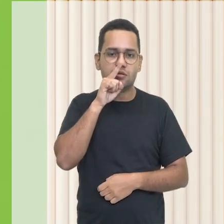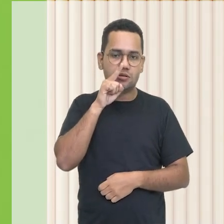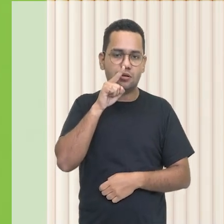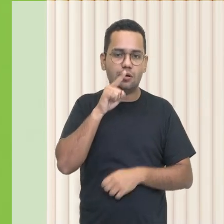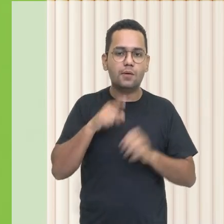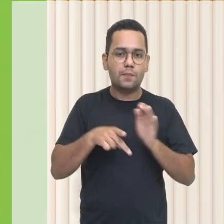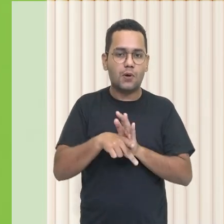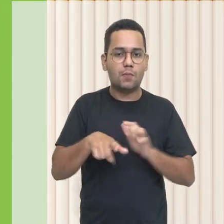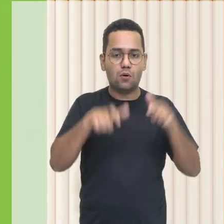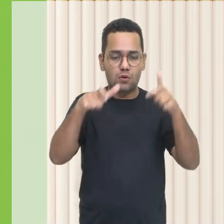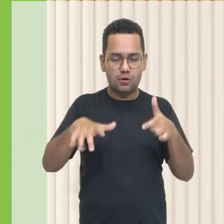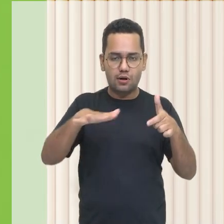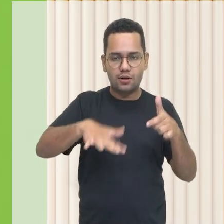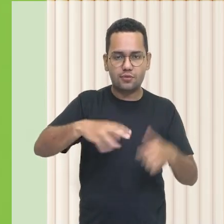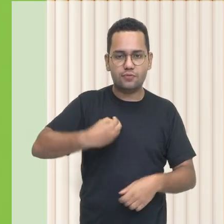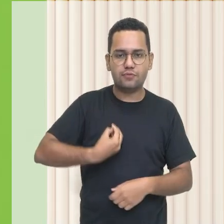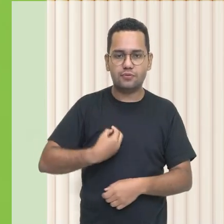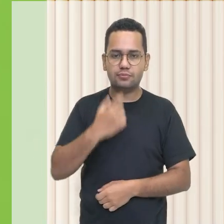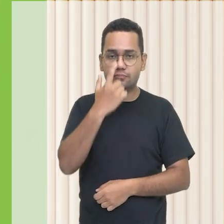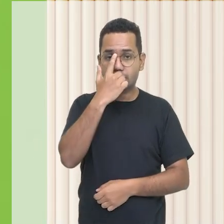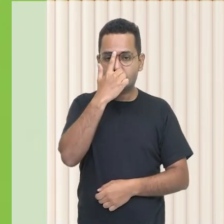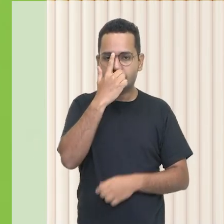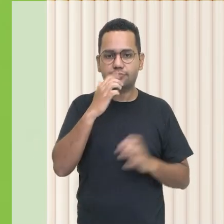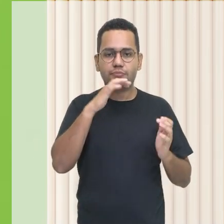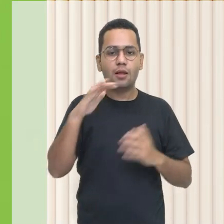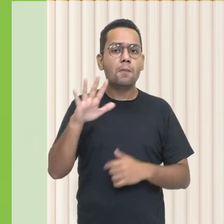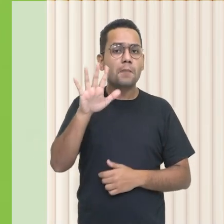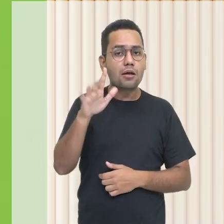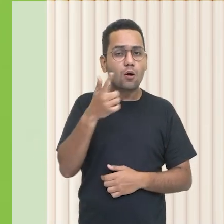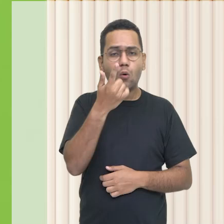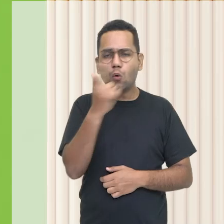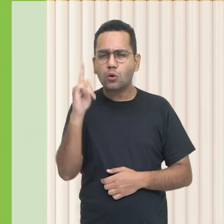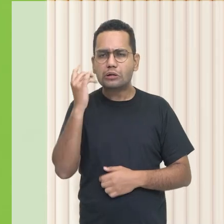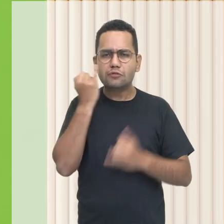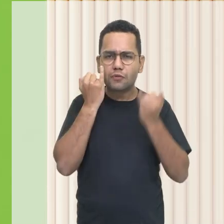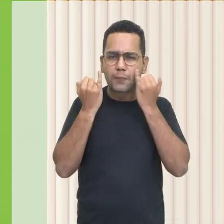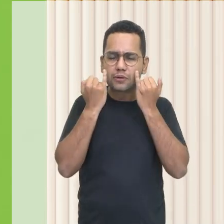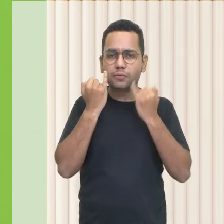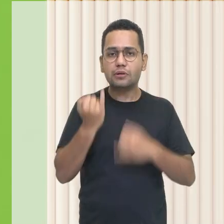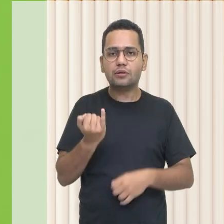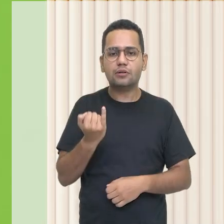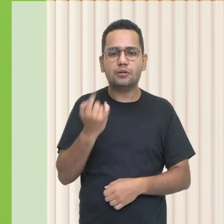desse ecossistema. Uma informação interessante, né, para vocês